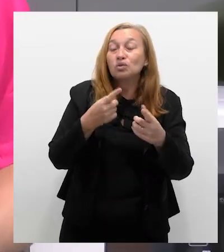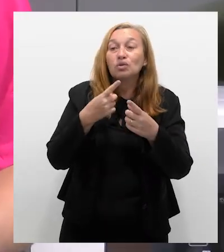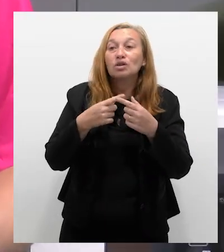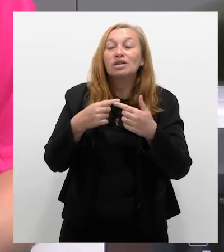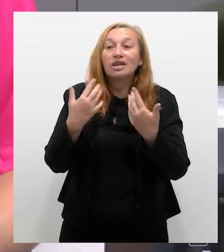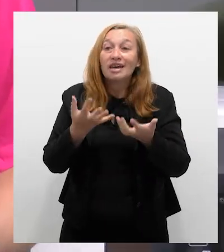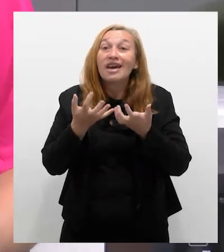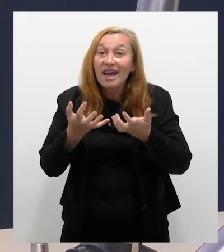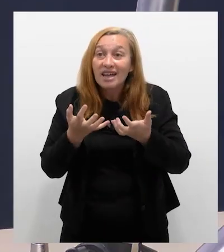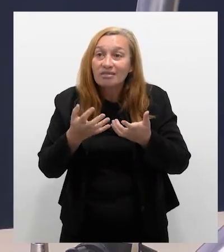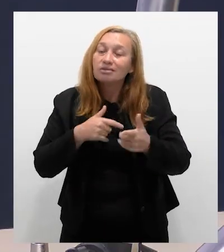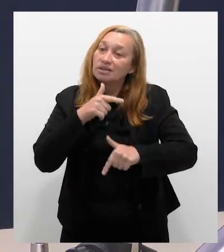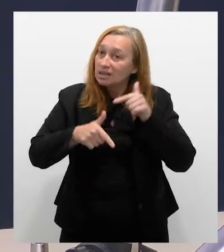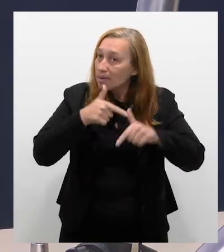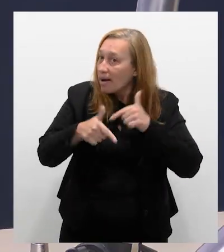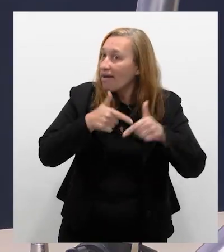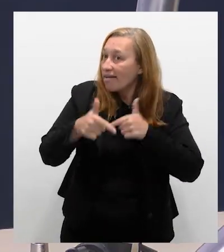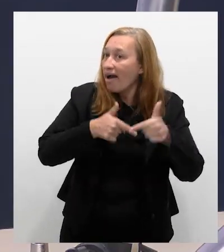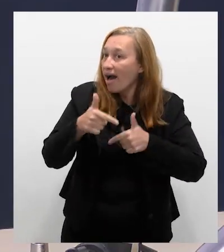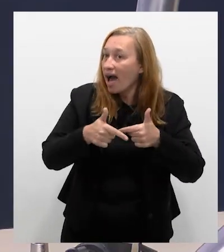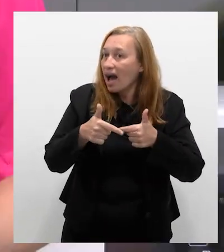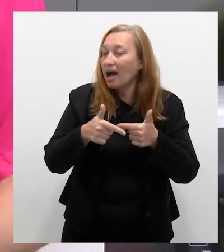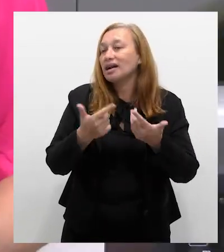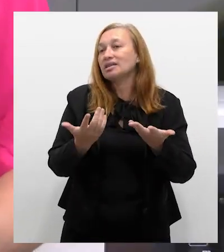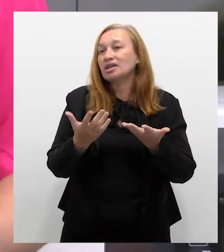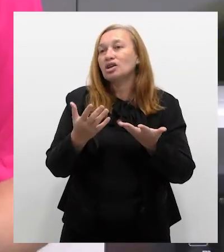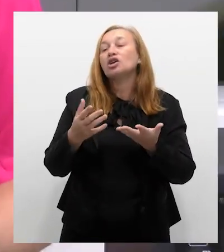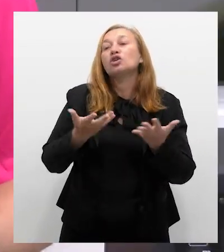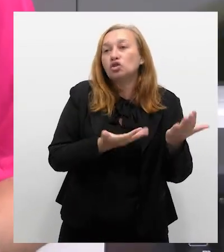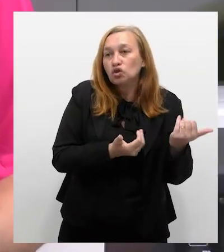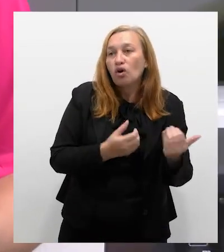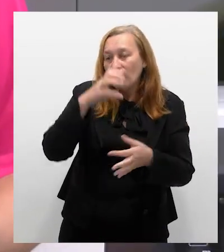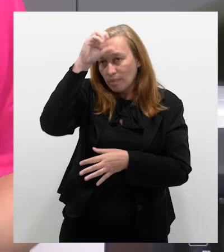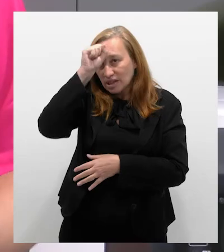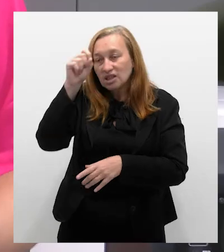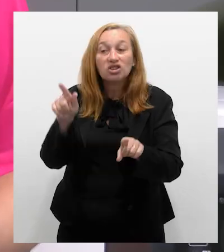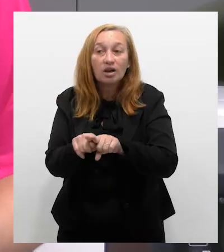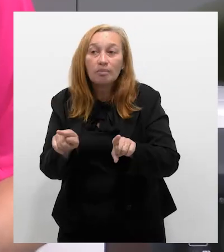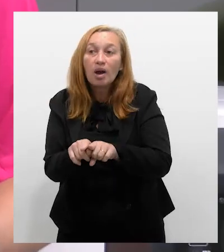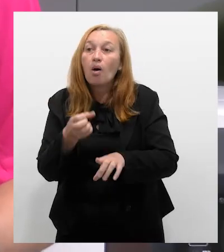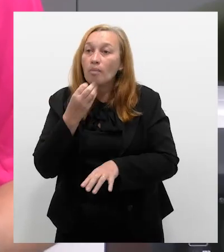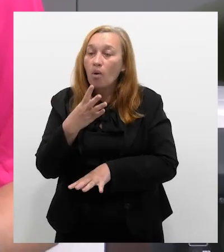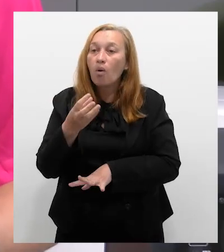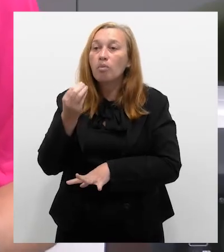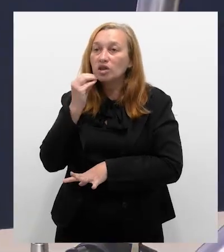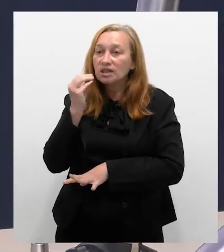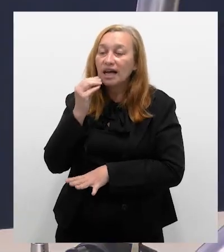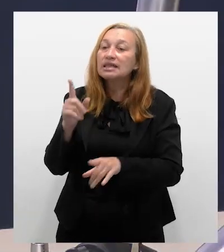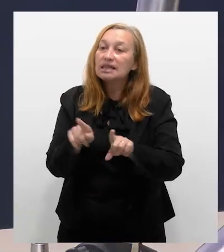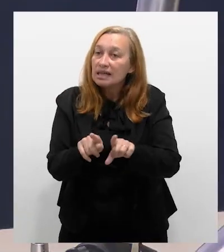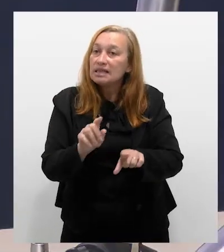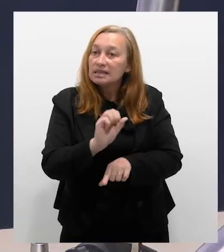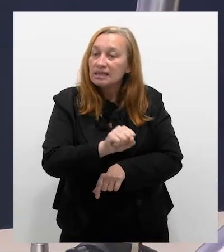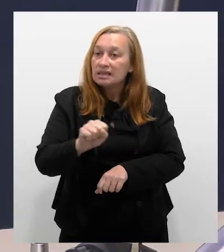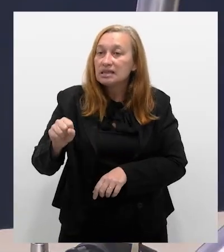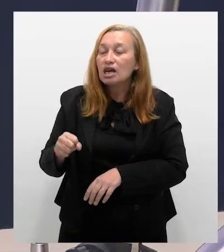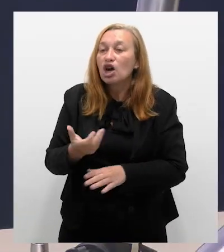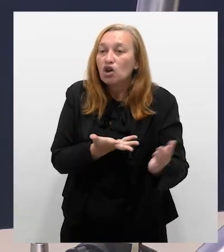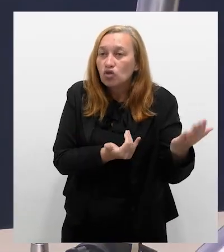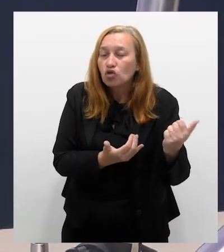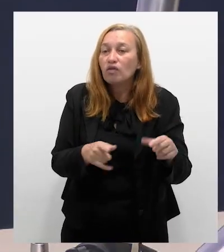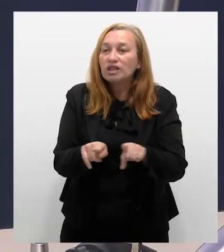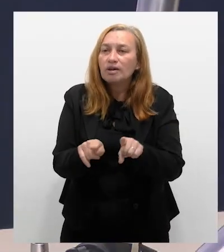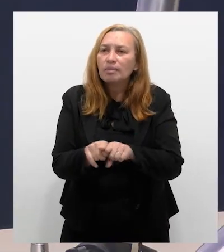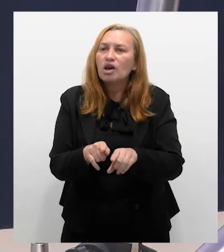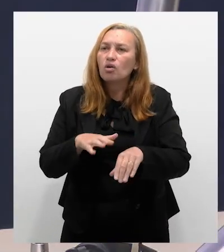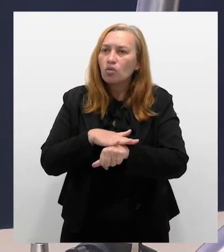doidos para Exatamente. trabalhar. Tem ninguém cansado, não. Vai com tudo. O Exatamente. jovem aprendiz também é Sim. uma boa oportunidade Sim, para a e galera. o Né? jovem também, eu costumo